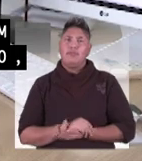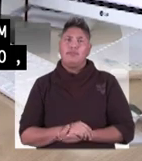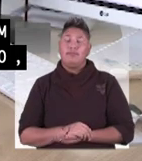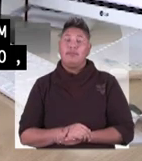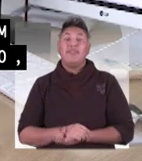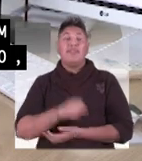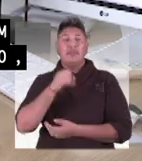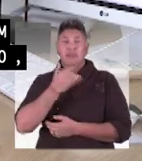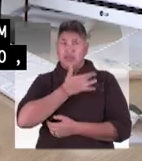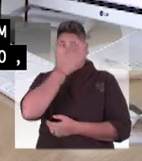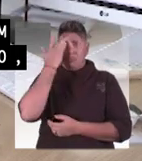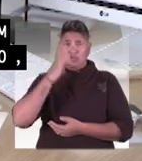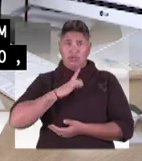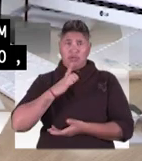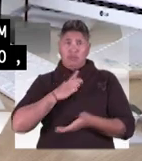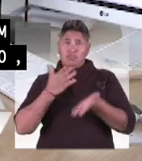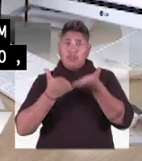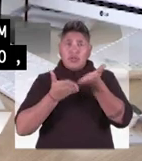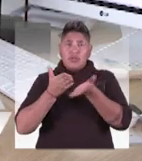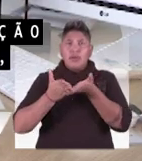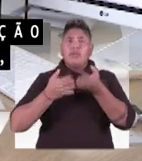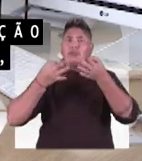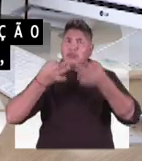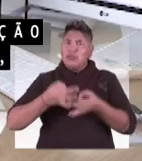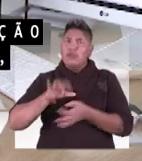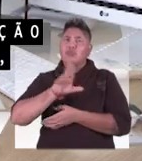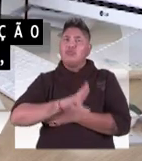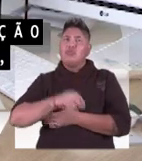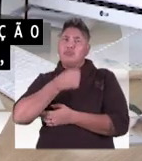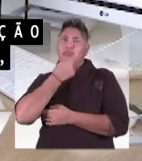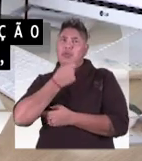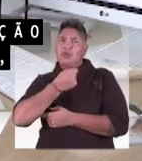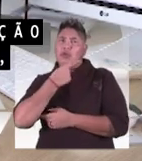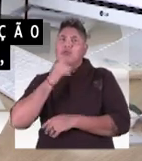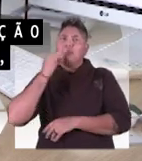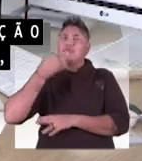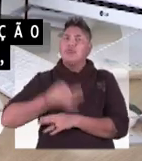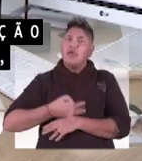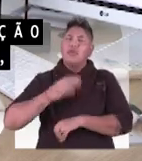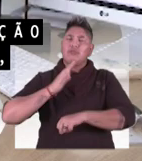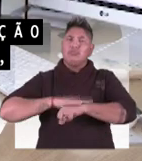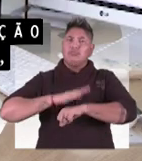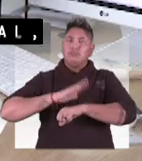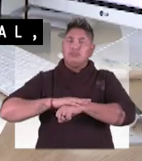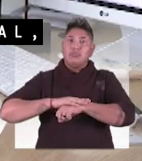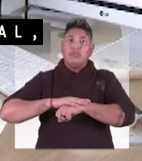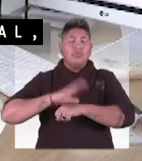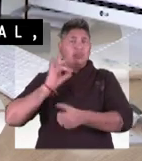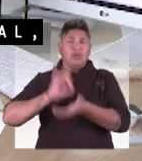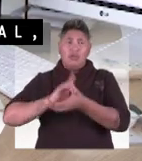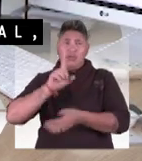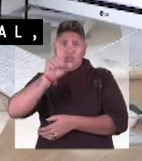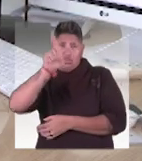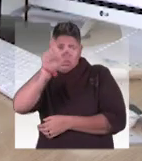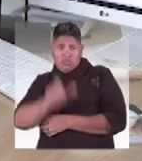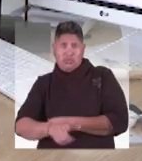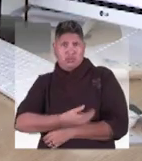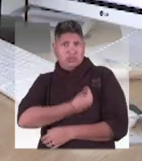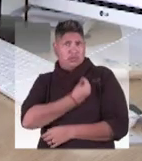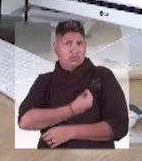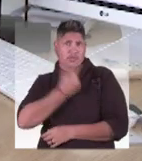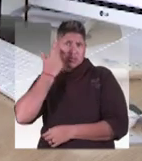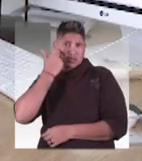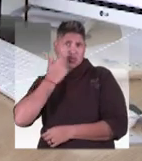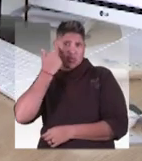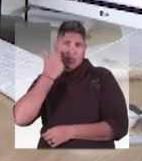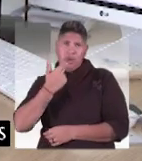a pessoa tem um tratamento adequado, faz o uso da medicação com regularidade, a vida dela é normal. Ela não é uma